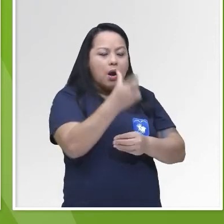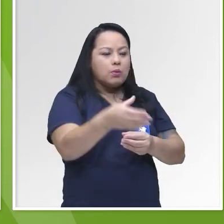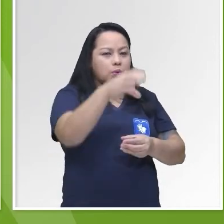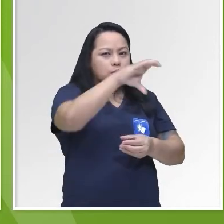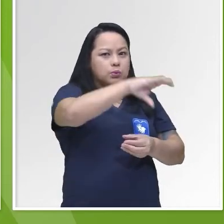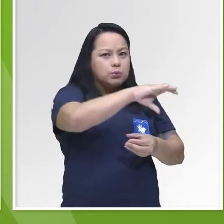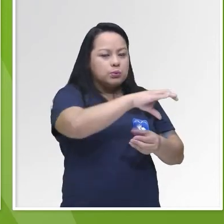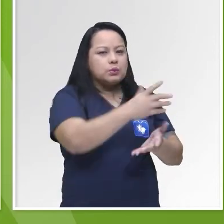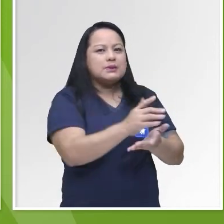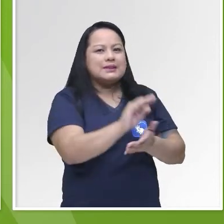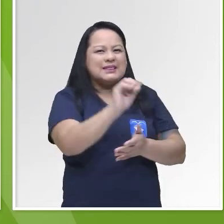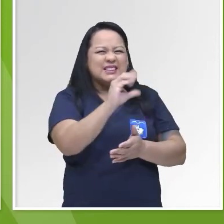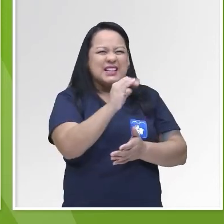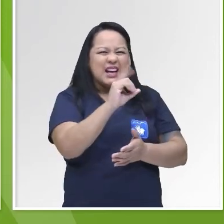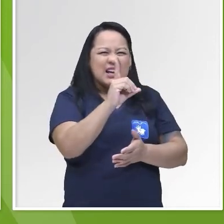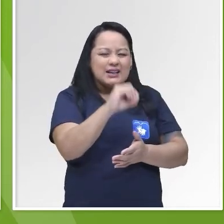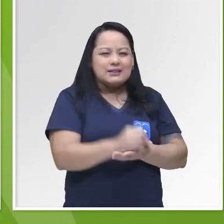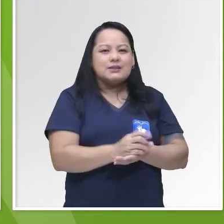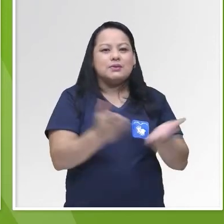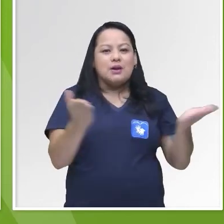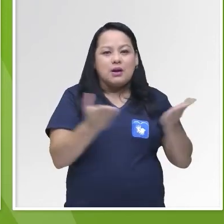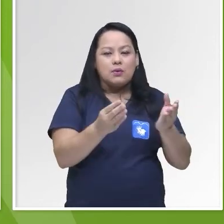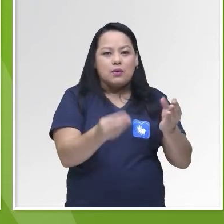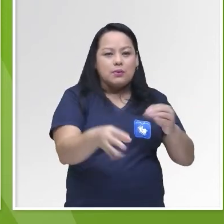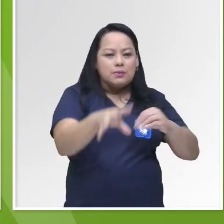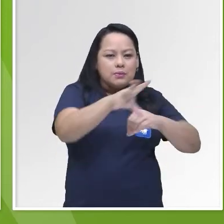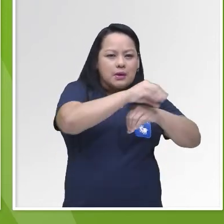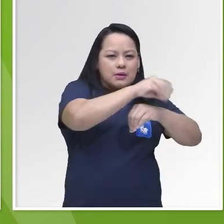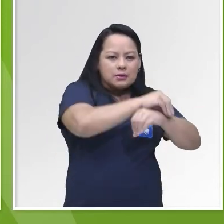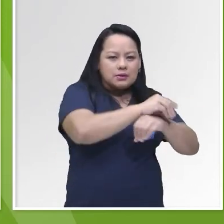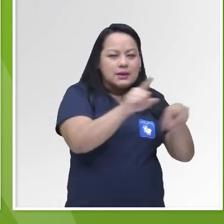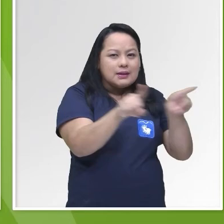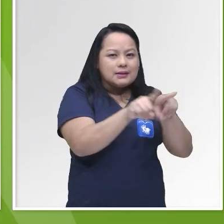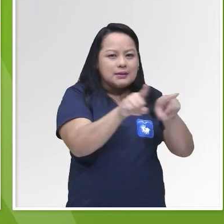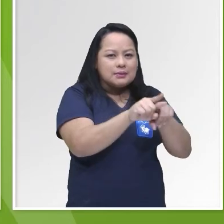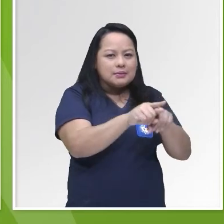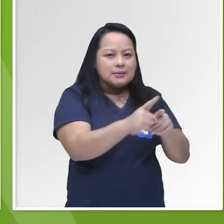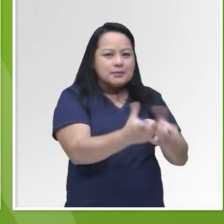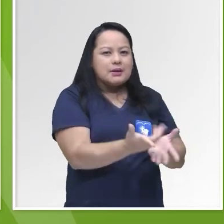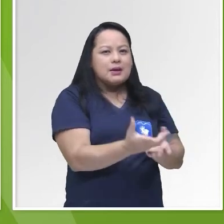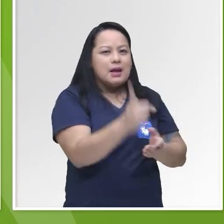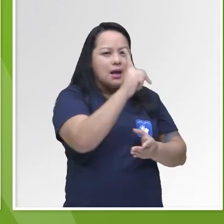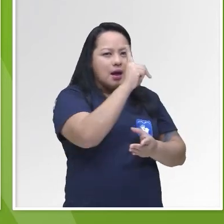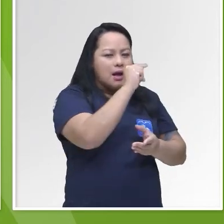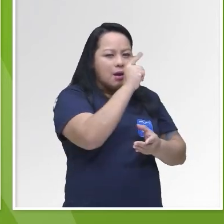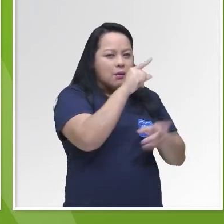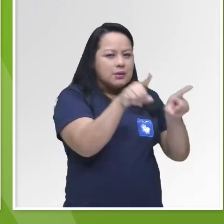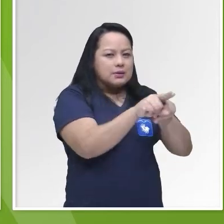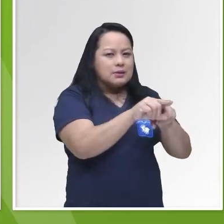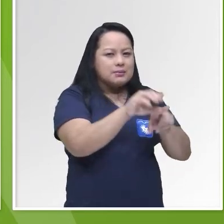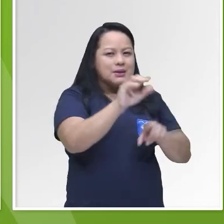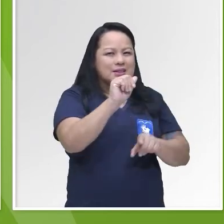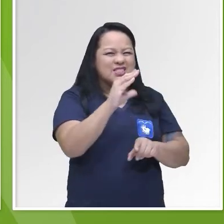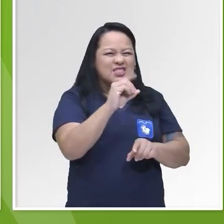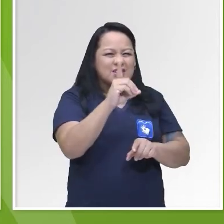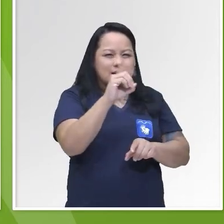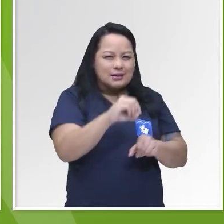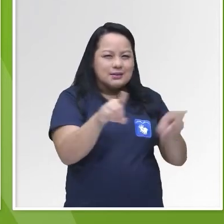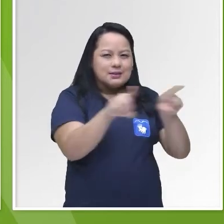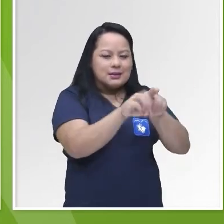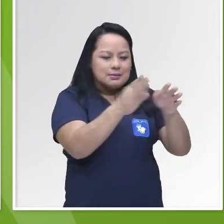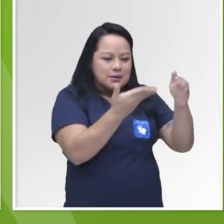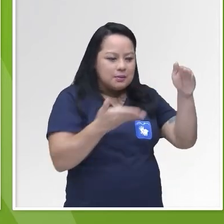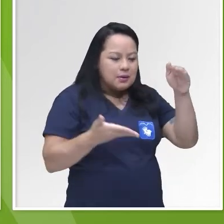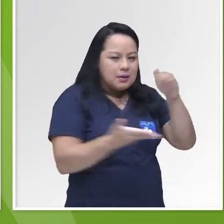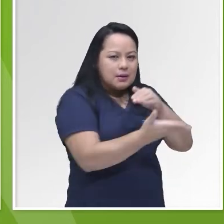ácido clorídrico. Vamos adicionar no becker, com solução aquosa de ácido clorídrico, uma lâmina